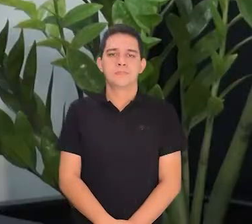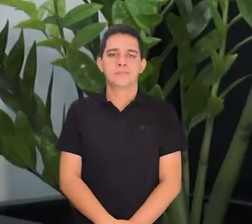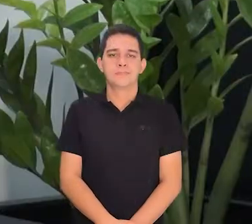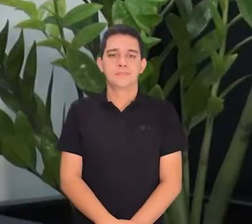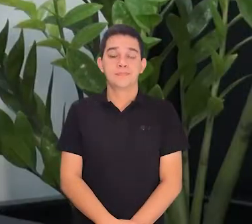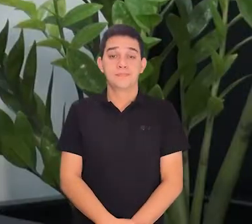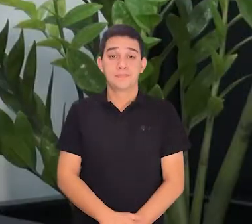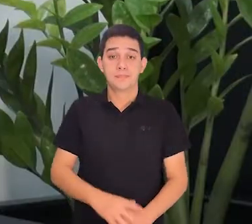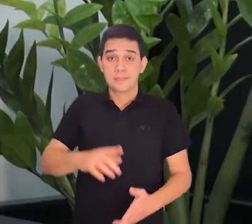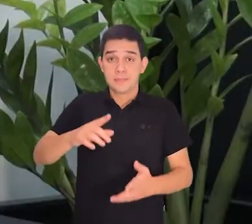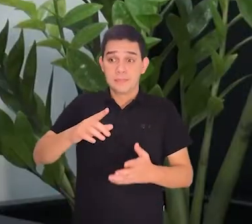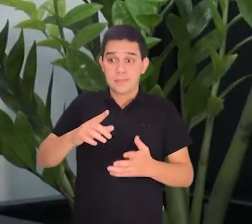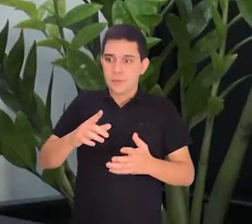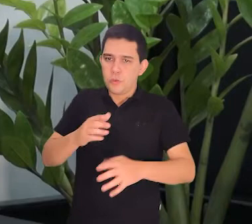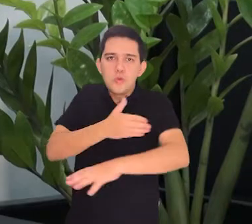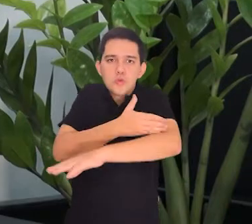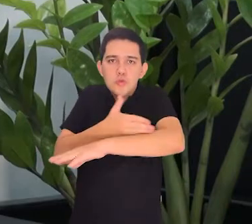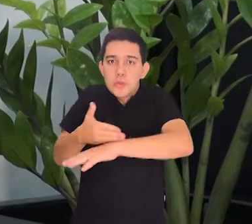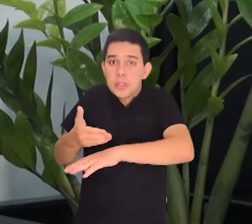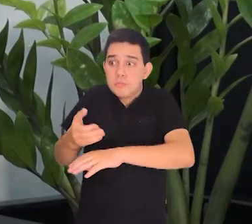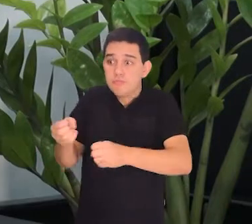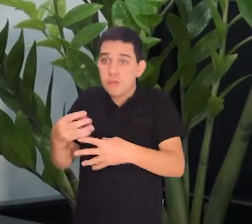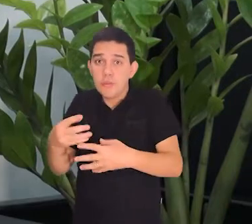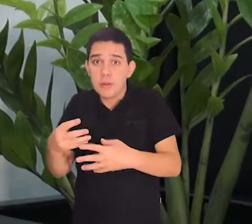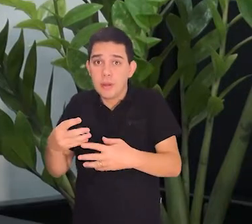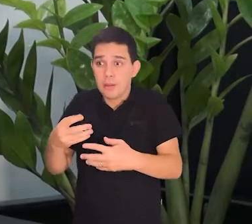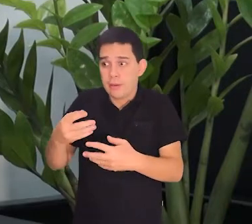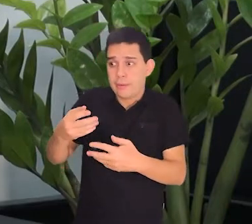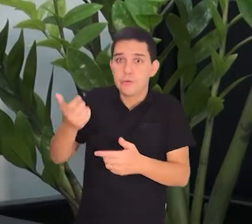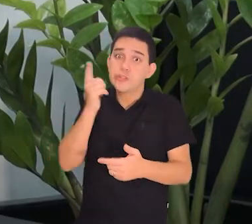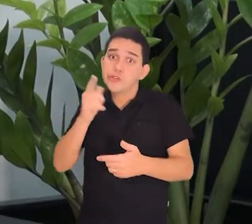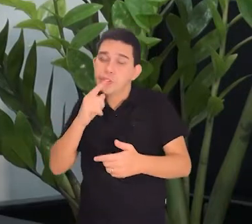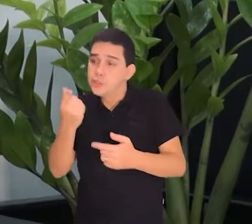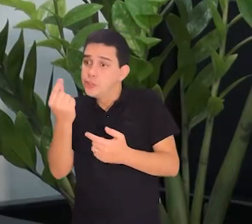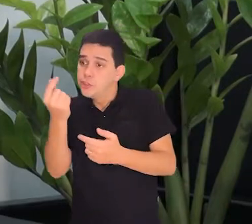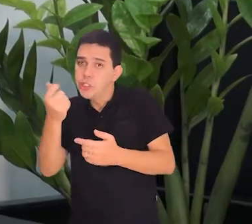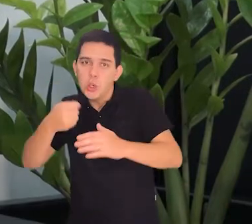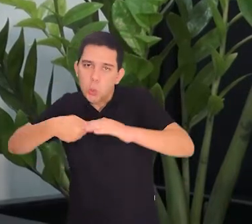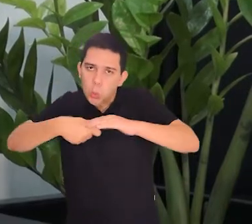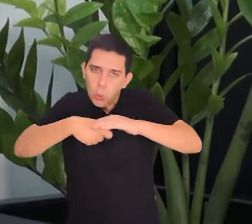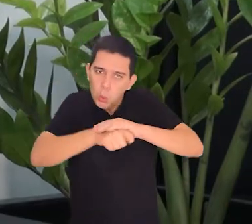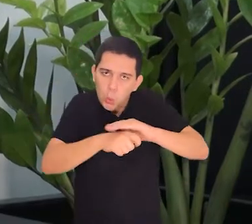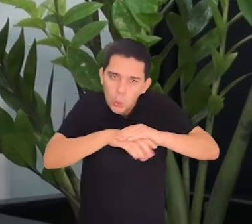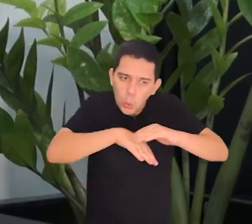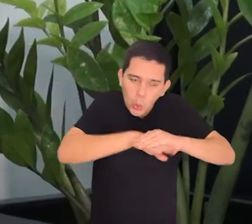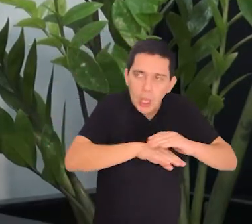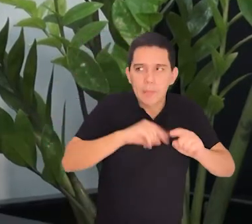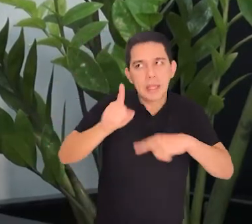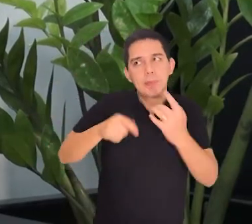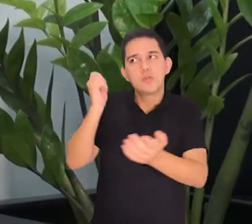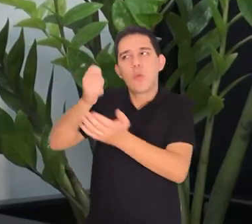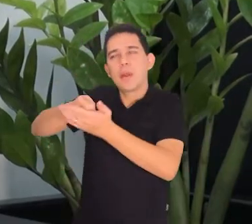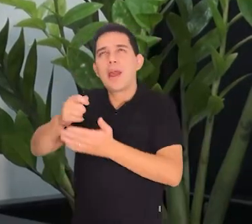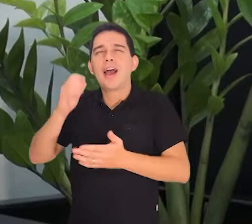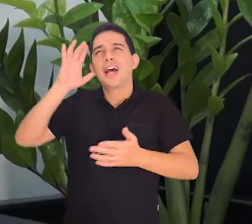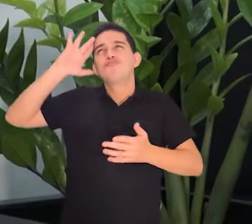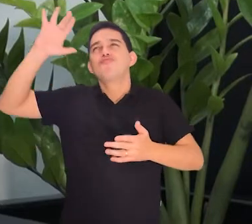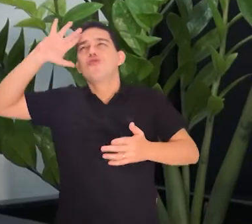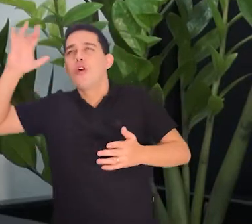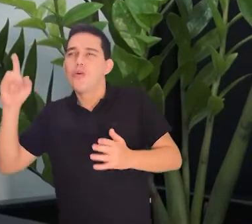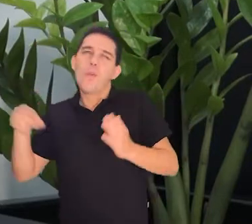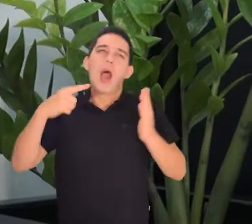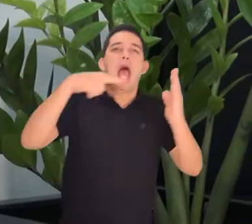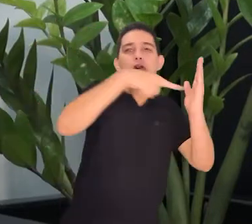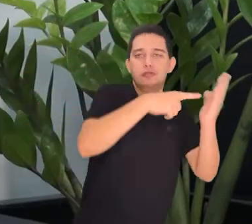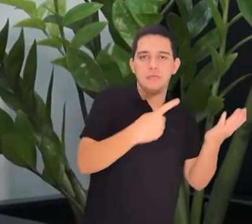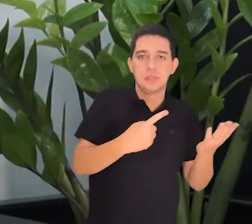Adotar boas práticas para lidar com finanças, conseguir poupar dinheiro para a realização de sonhos e objetivos,